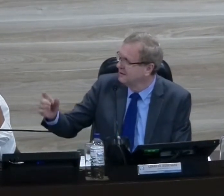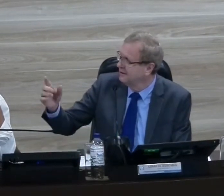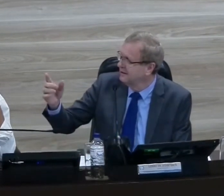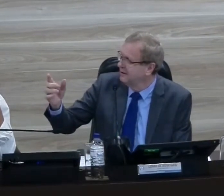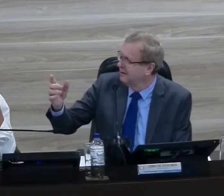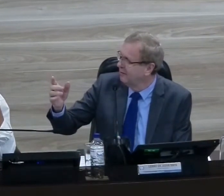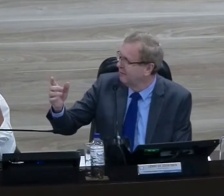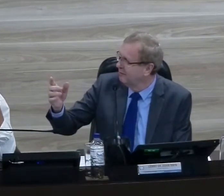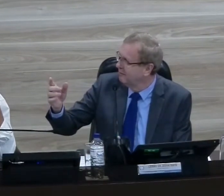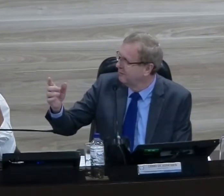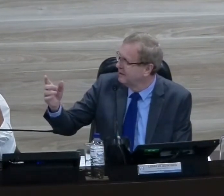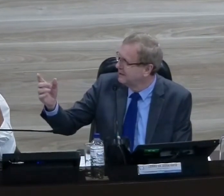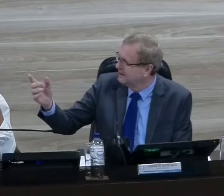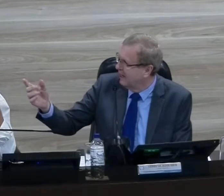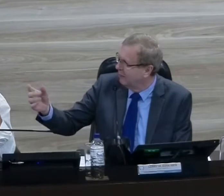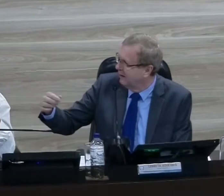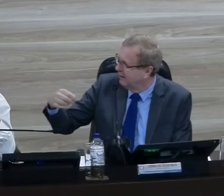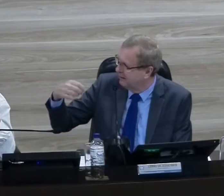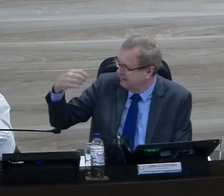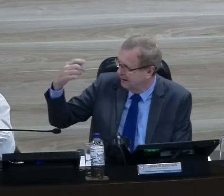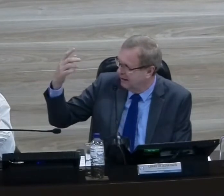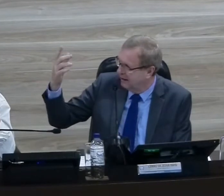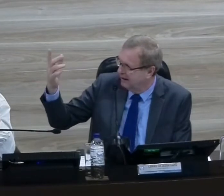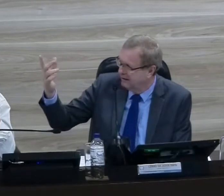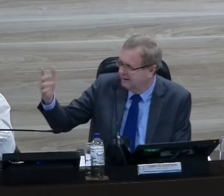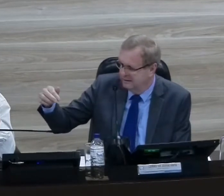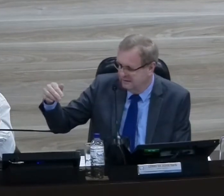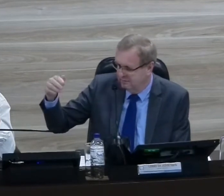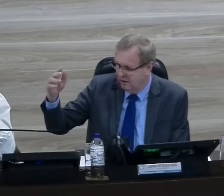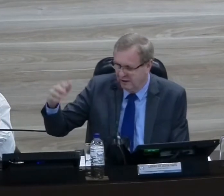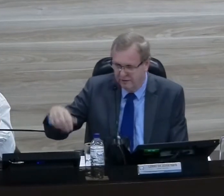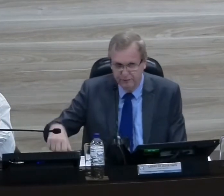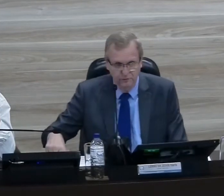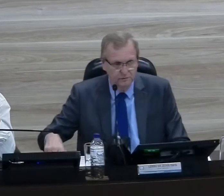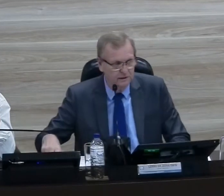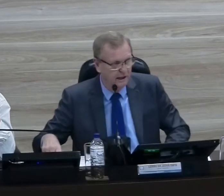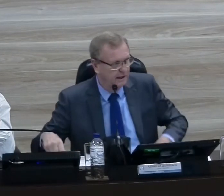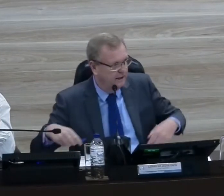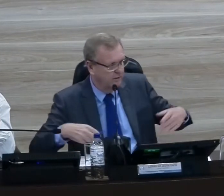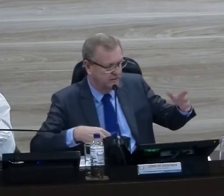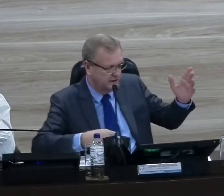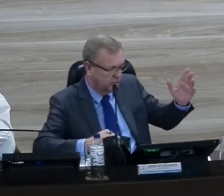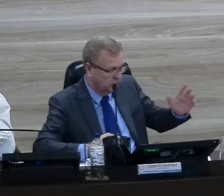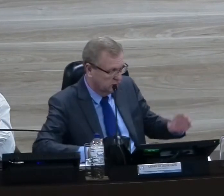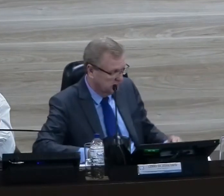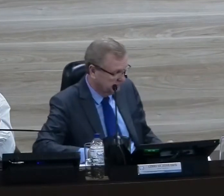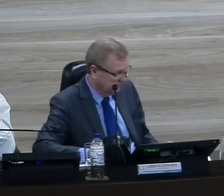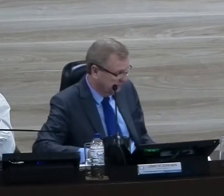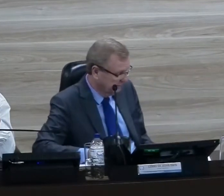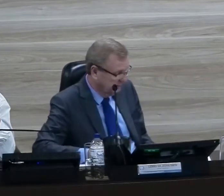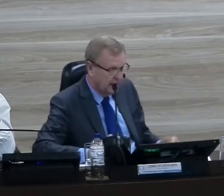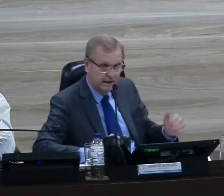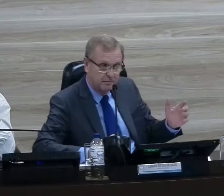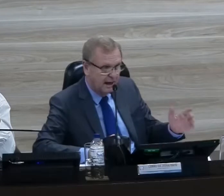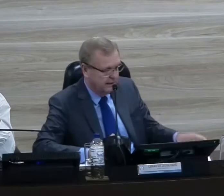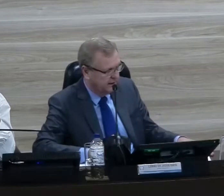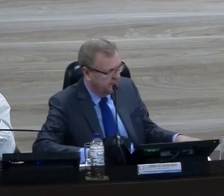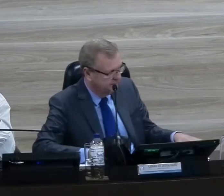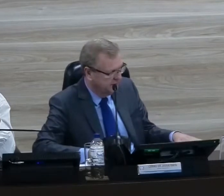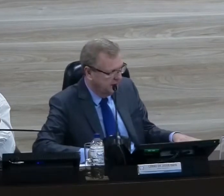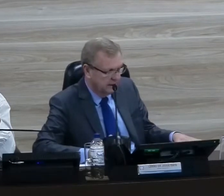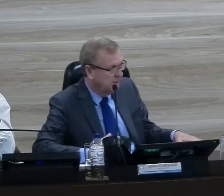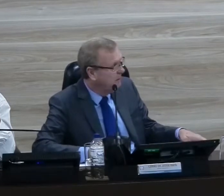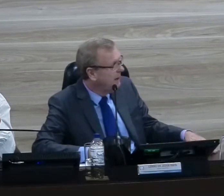velhos, minas d'água lá na Barroca Funda, até onde vai ser o